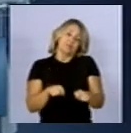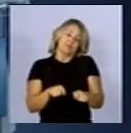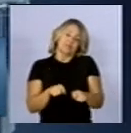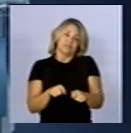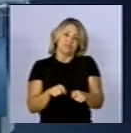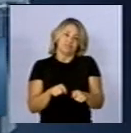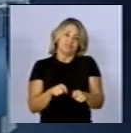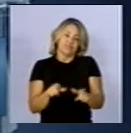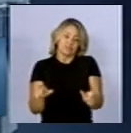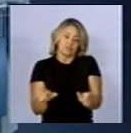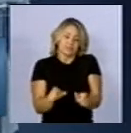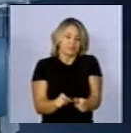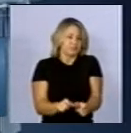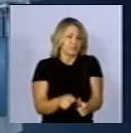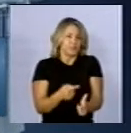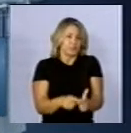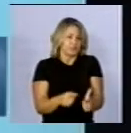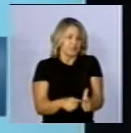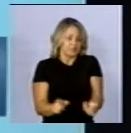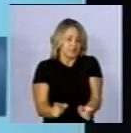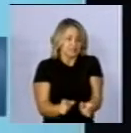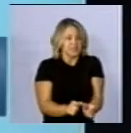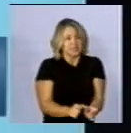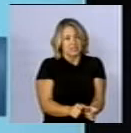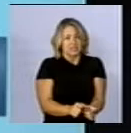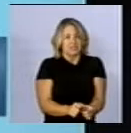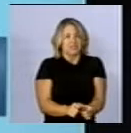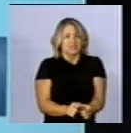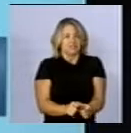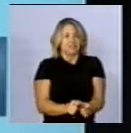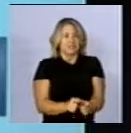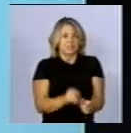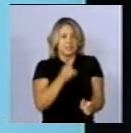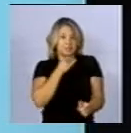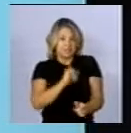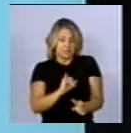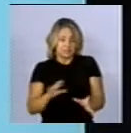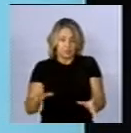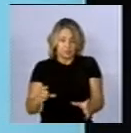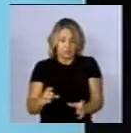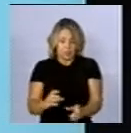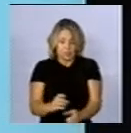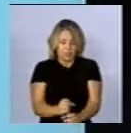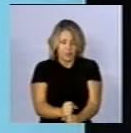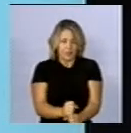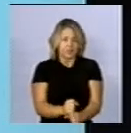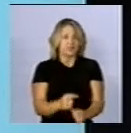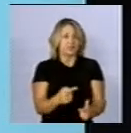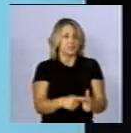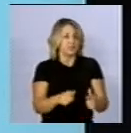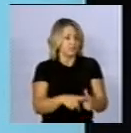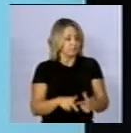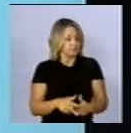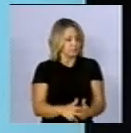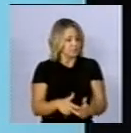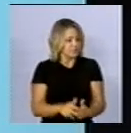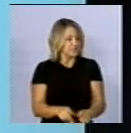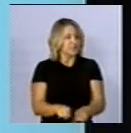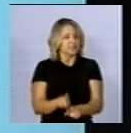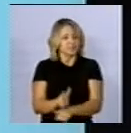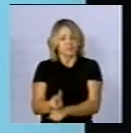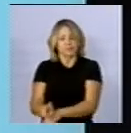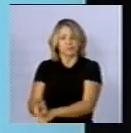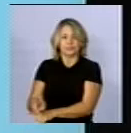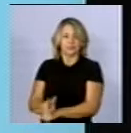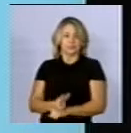restrita a partir do momento que eu compacto uma linha Eu também passo a ter problema de manutenção e de inspeção